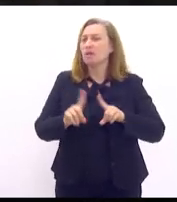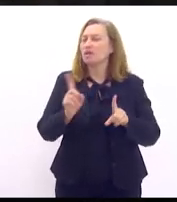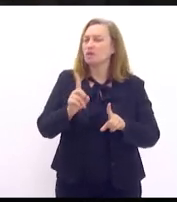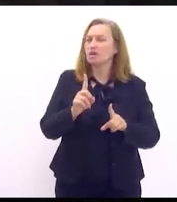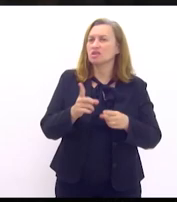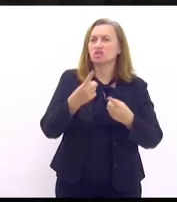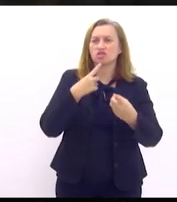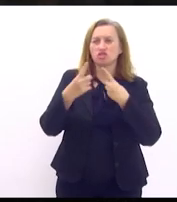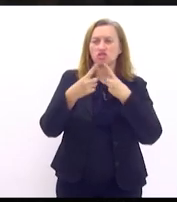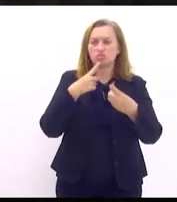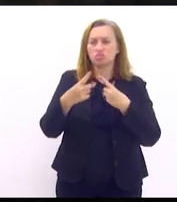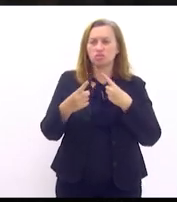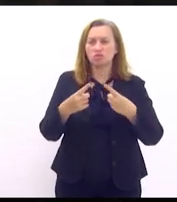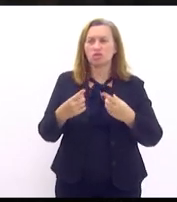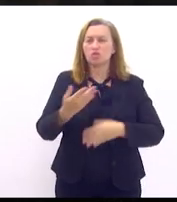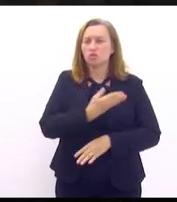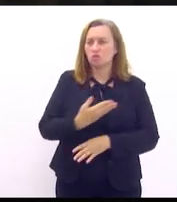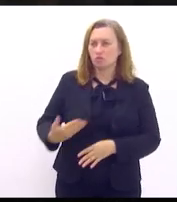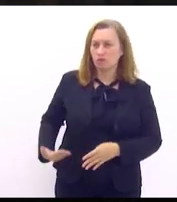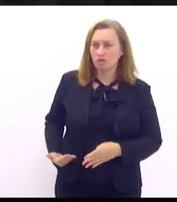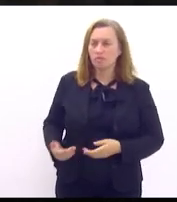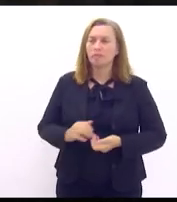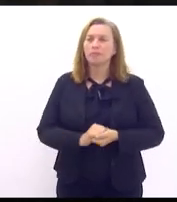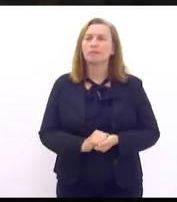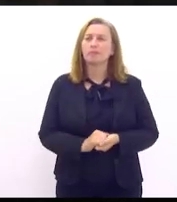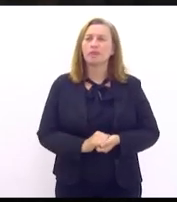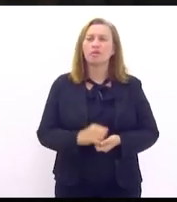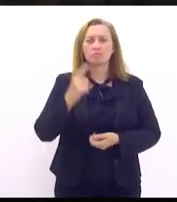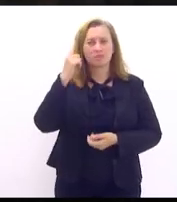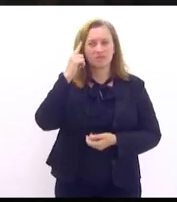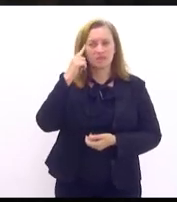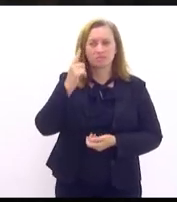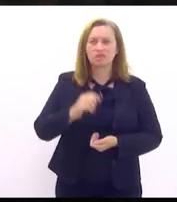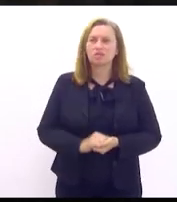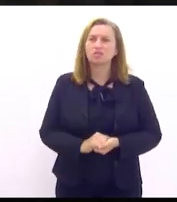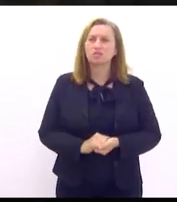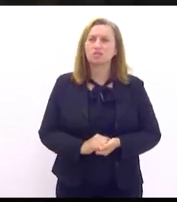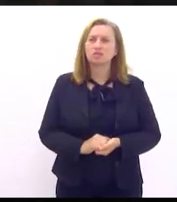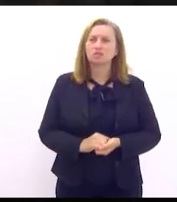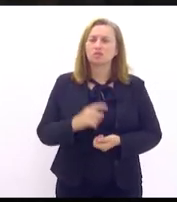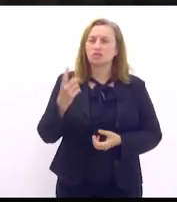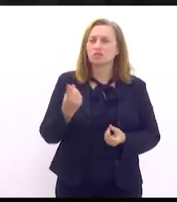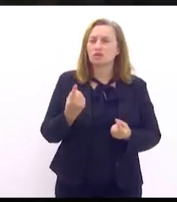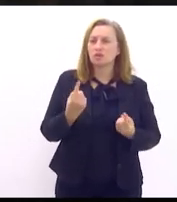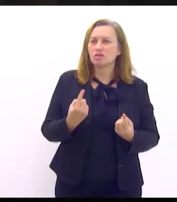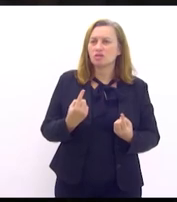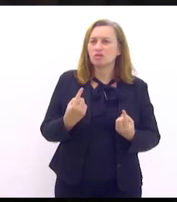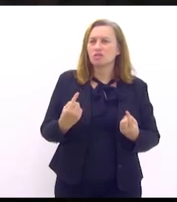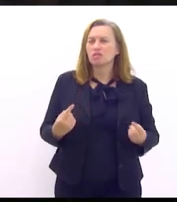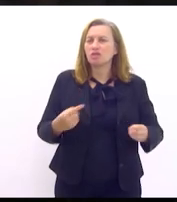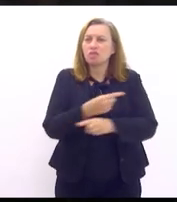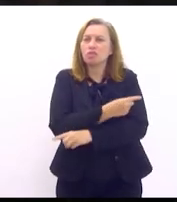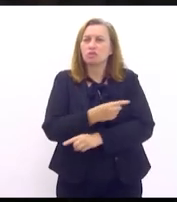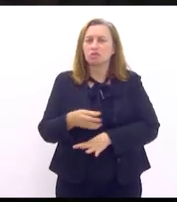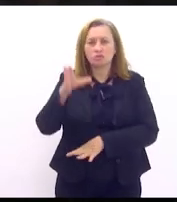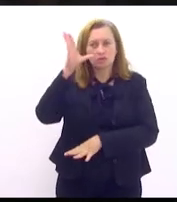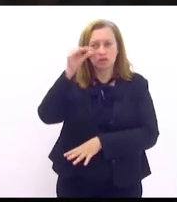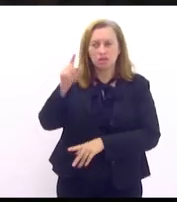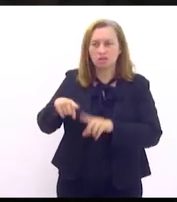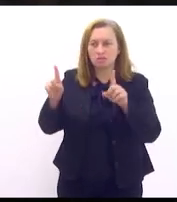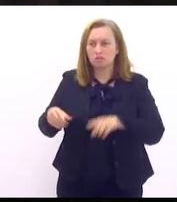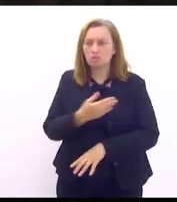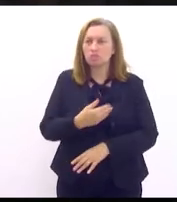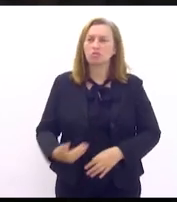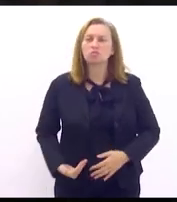O que o governo de Cláudio Castro apresenta é uma lógica burocrática que vai contrário ao interesse dos servidores. Muito